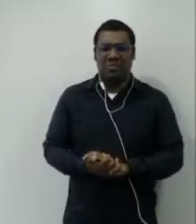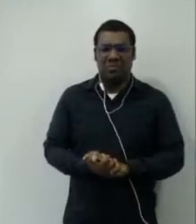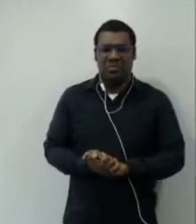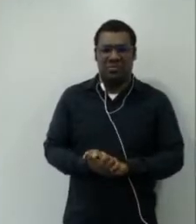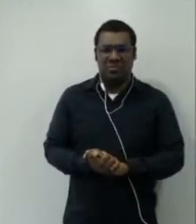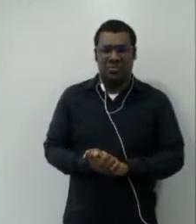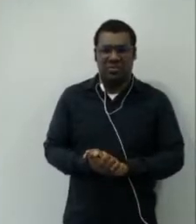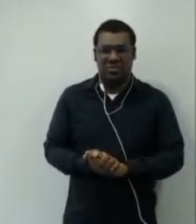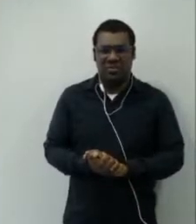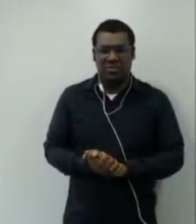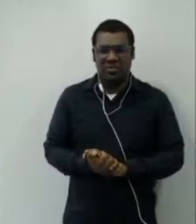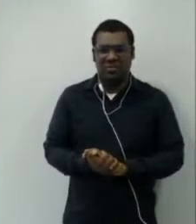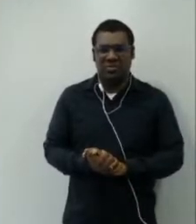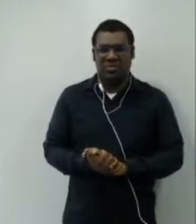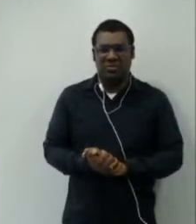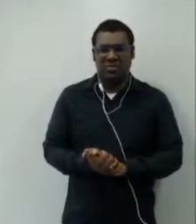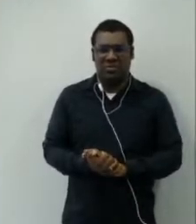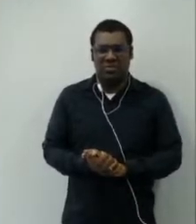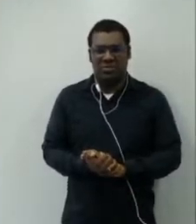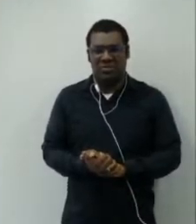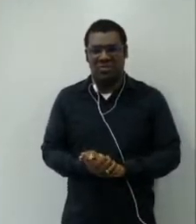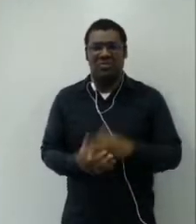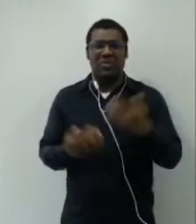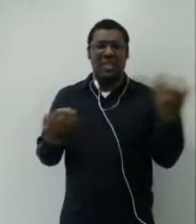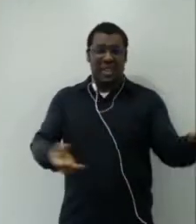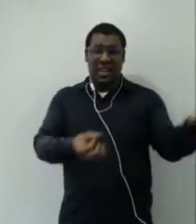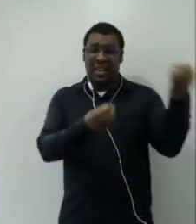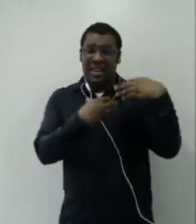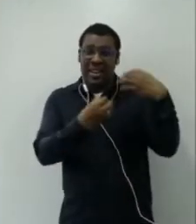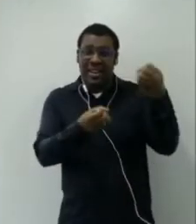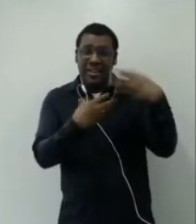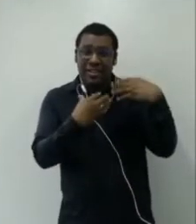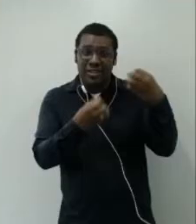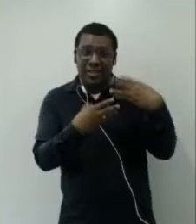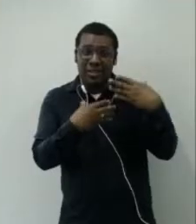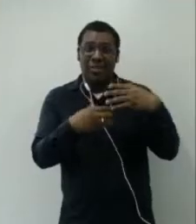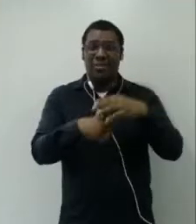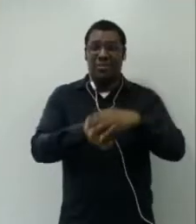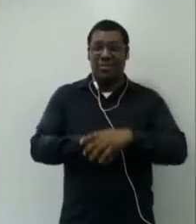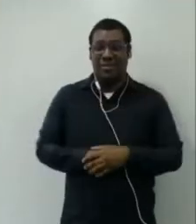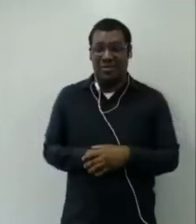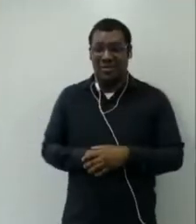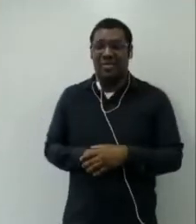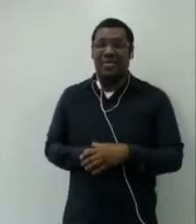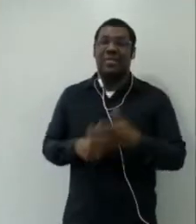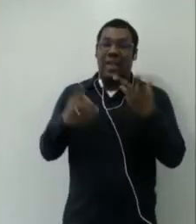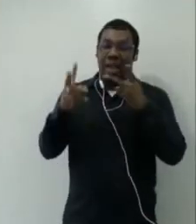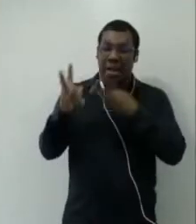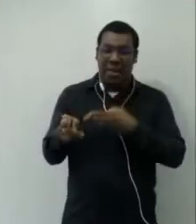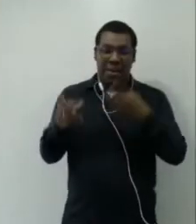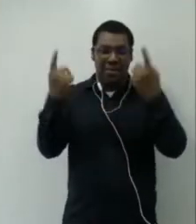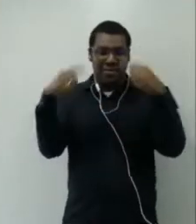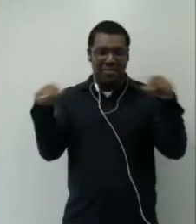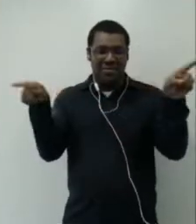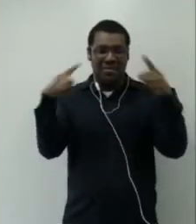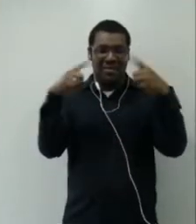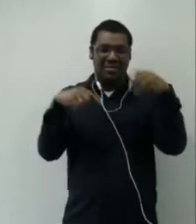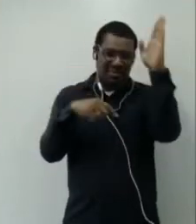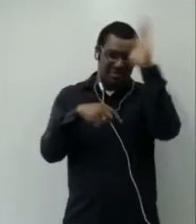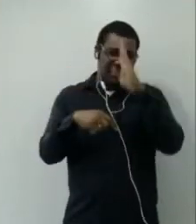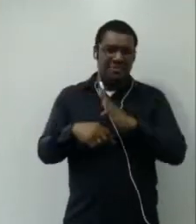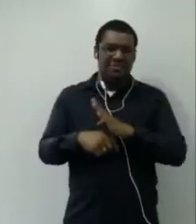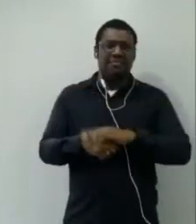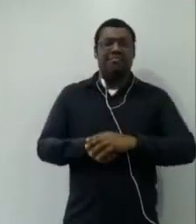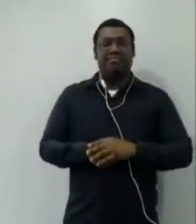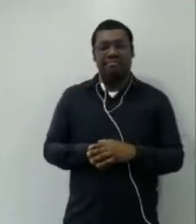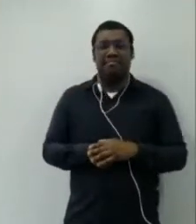paragens, para ver outras paisagens, como diz o cancioneiro popular brasileiro, é realmente muito difícil e a emoção